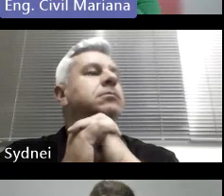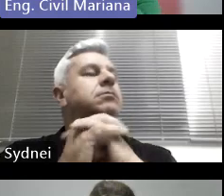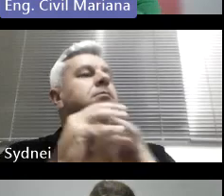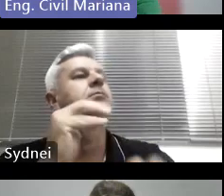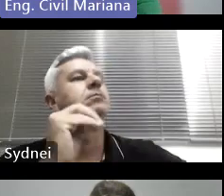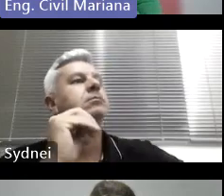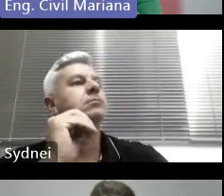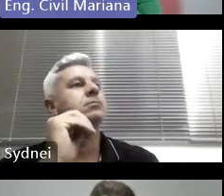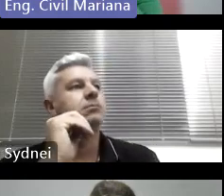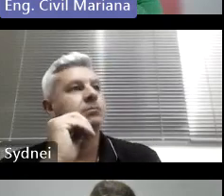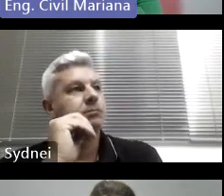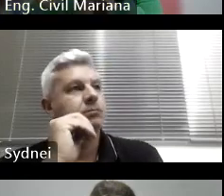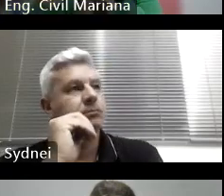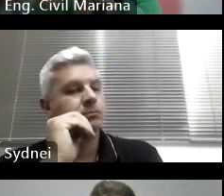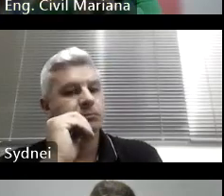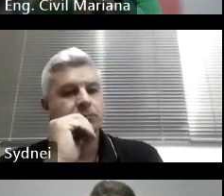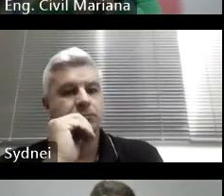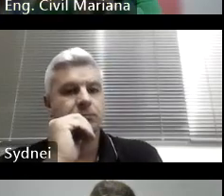ela fica muito maior,